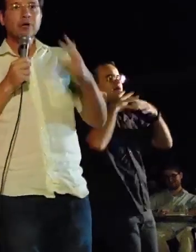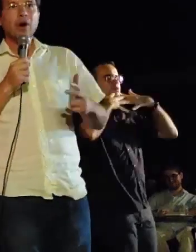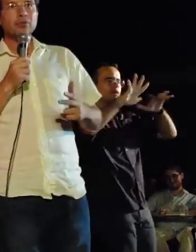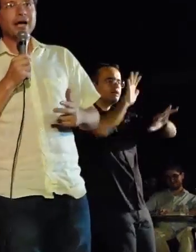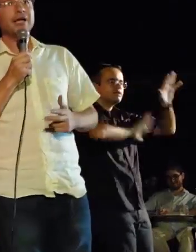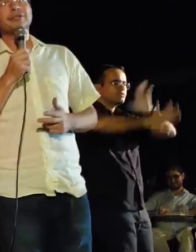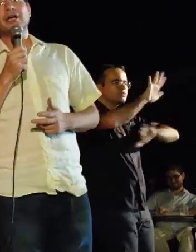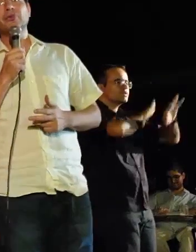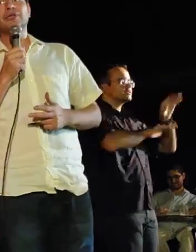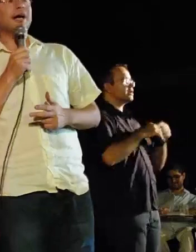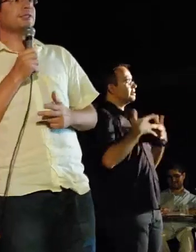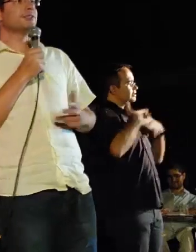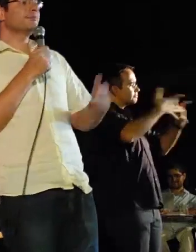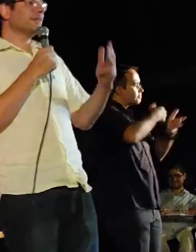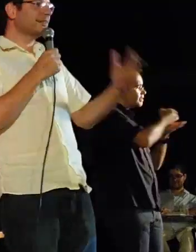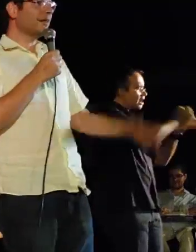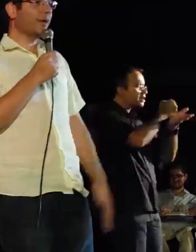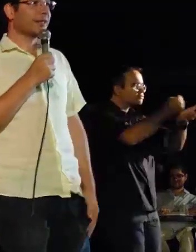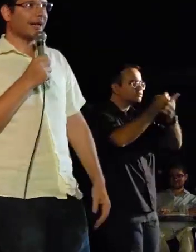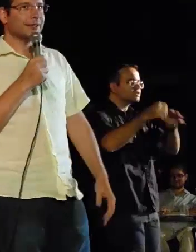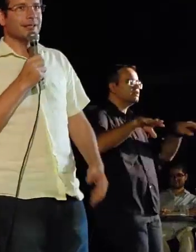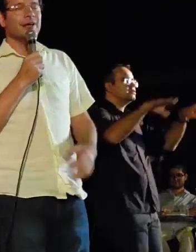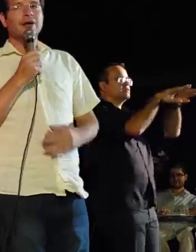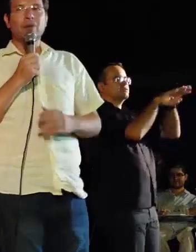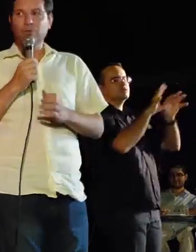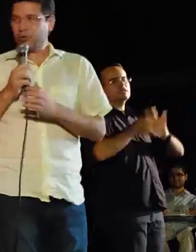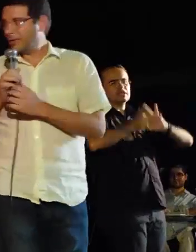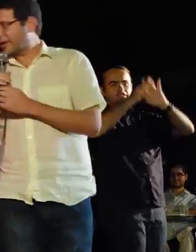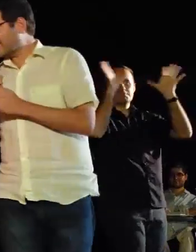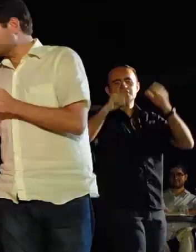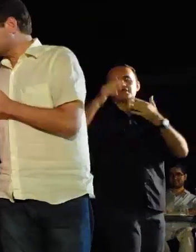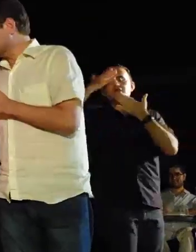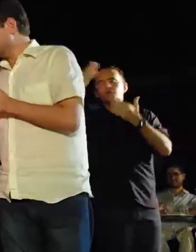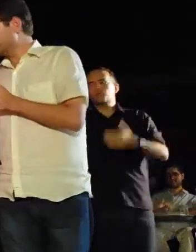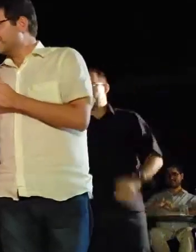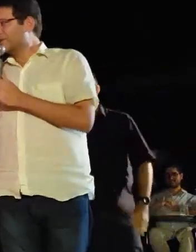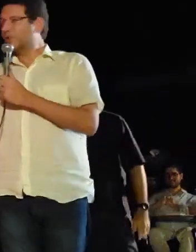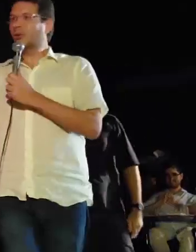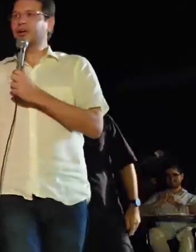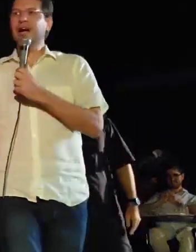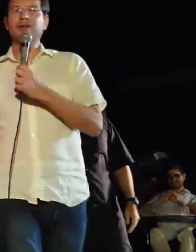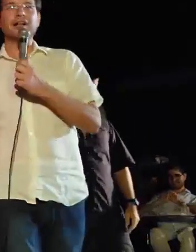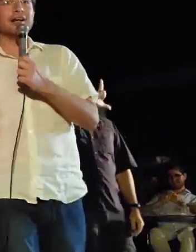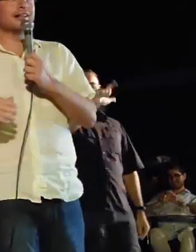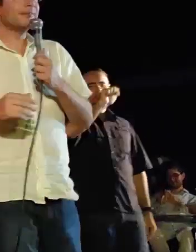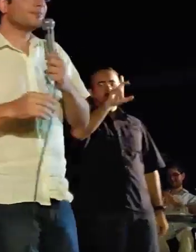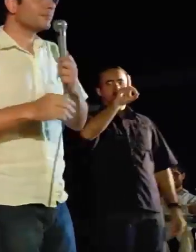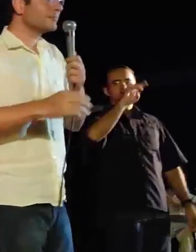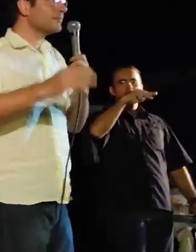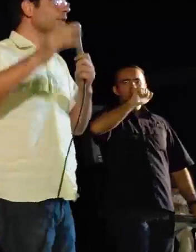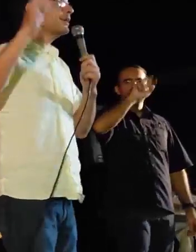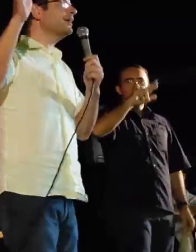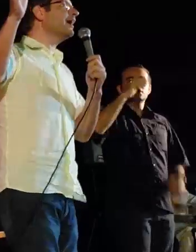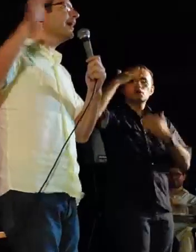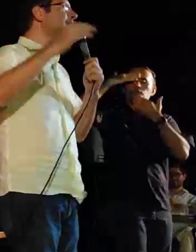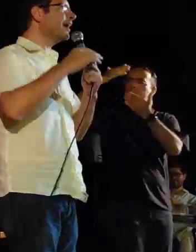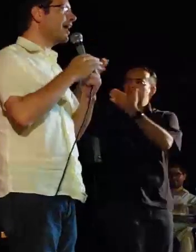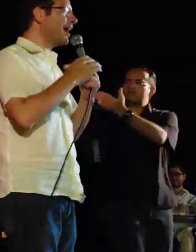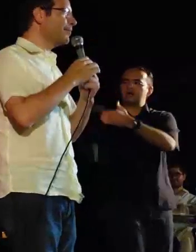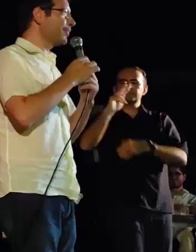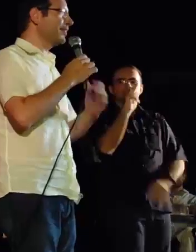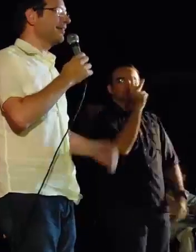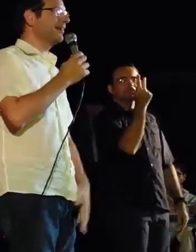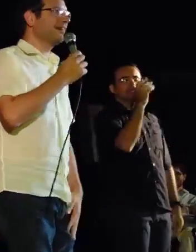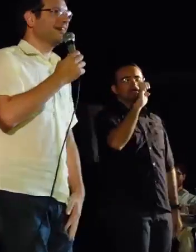da igualdade, da equidade e da liberdade. Muito obrigado, Vladimir. Muito obrigado, Helena.